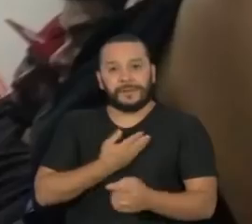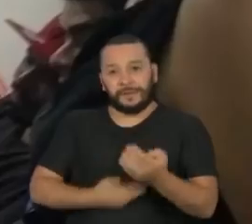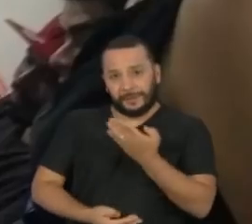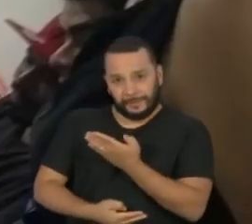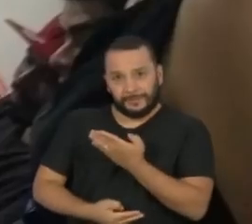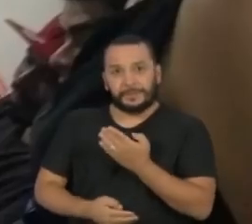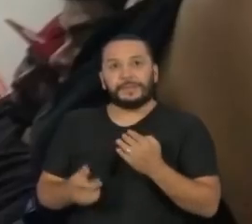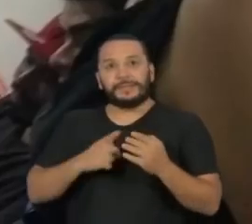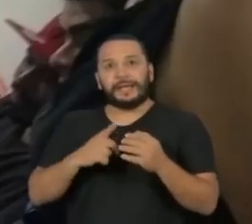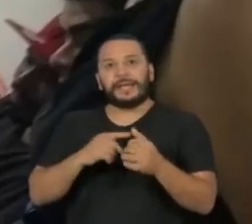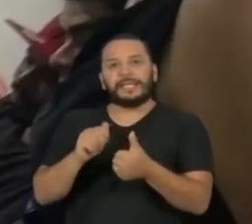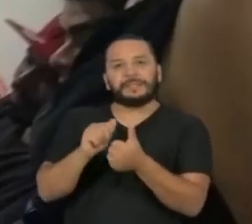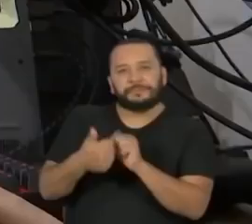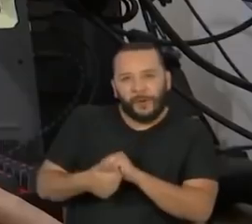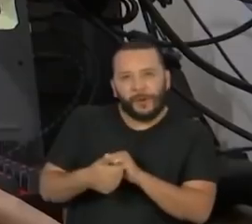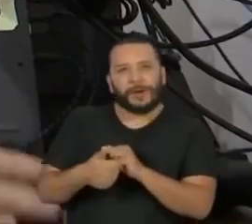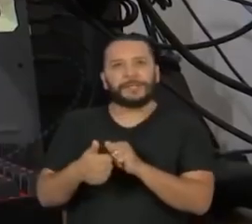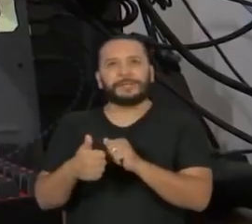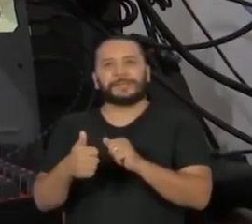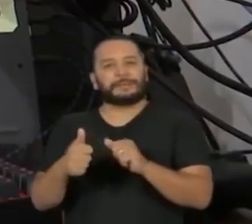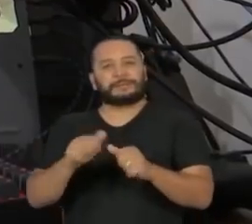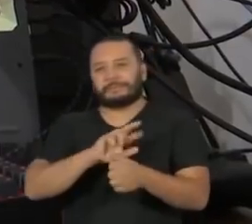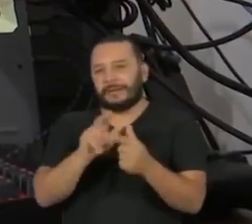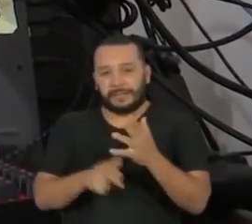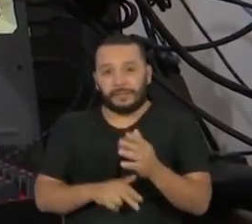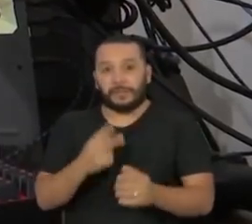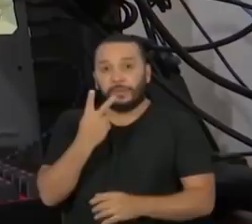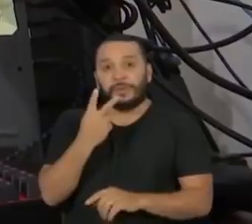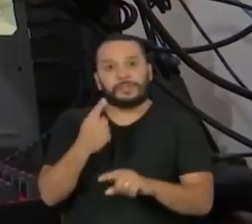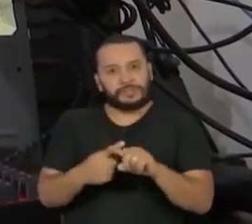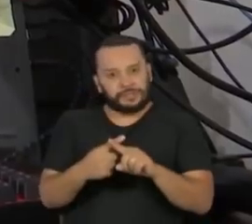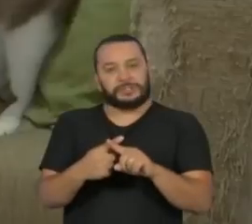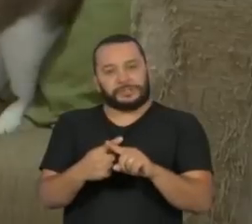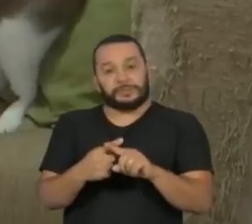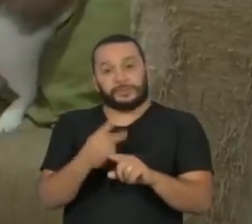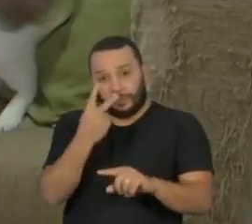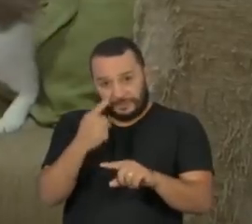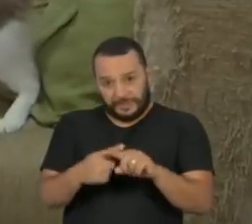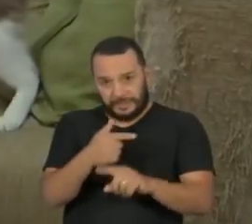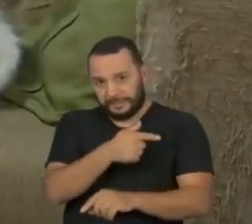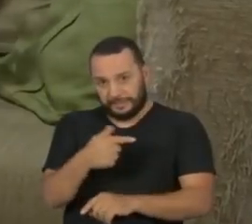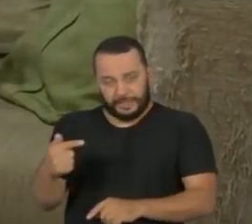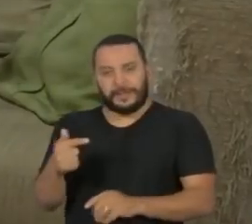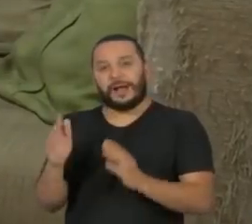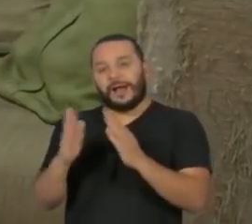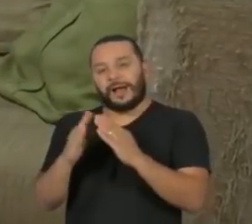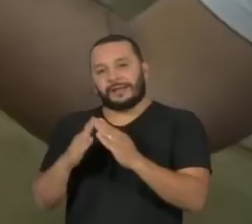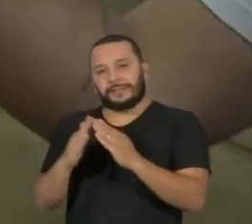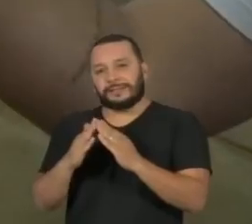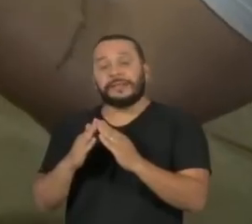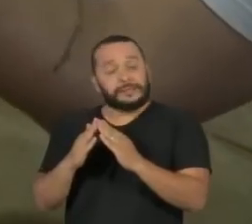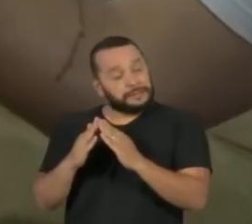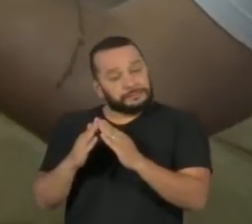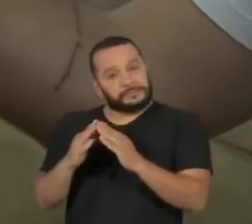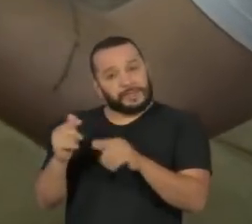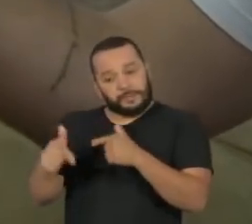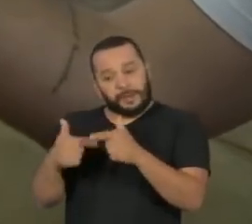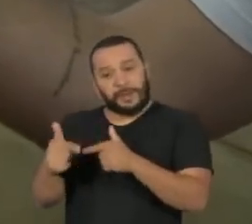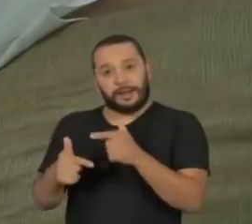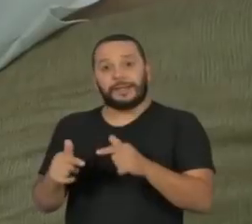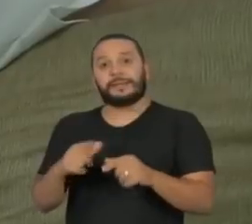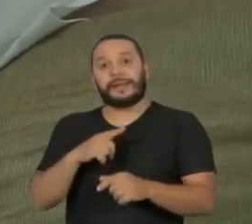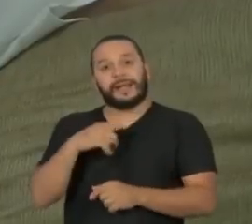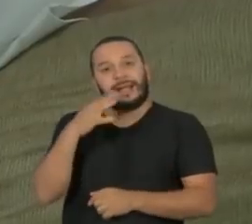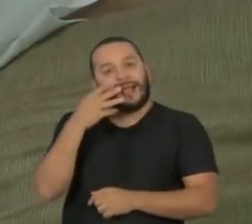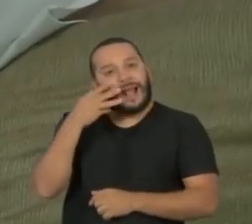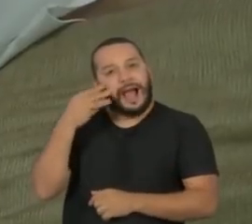durante eventos esportivos. 2 dias na semana trabalha de casa e quando se sente só, curte a companhia dos 2 gatos.